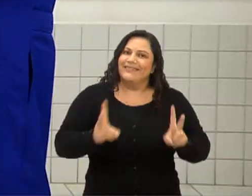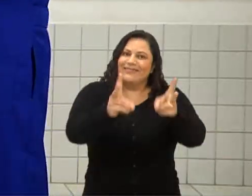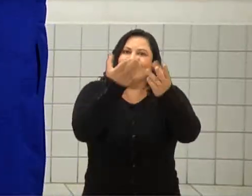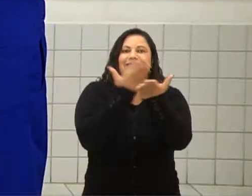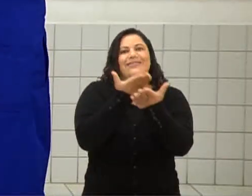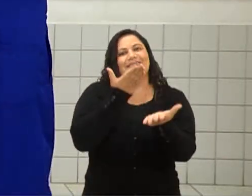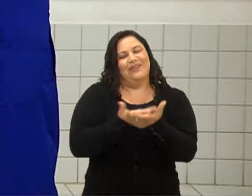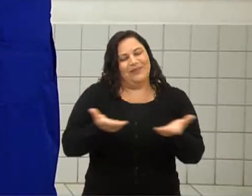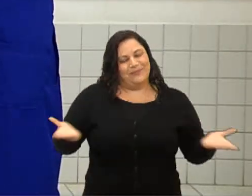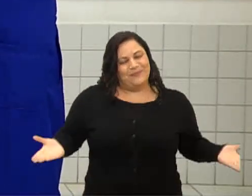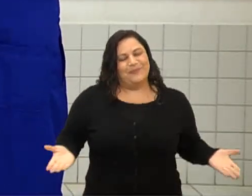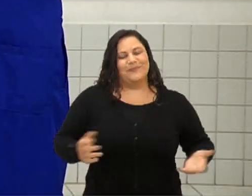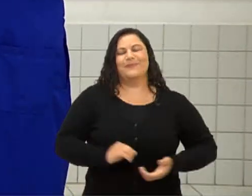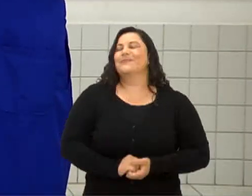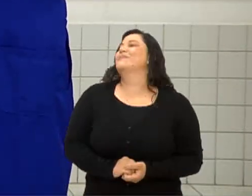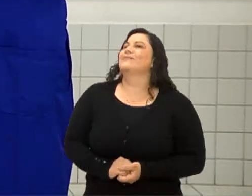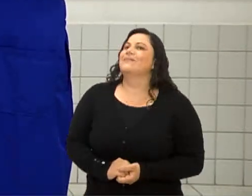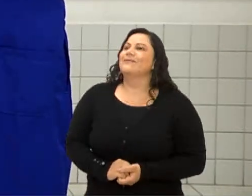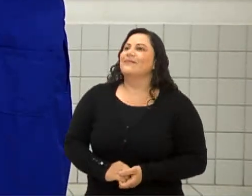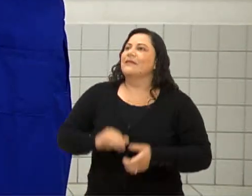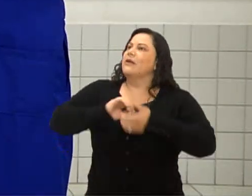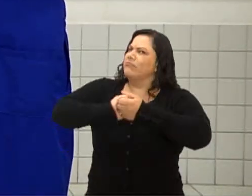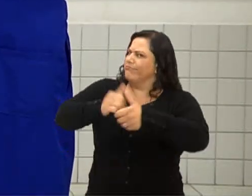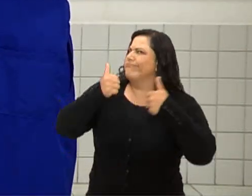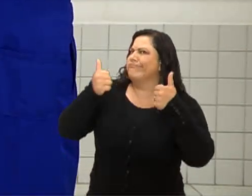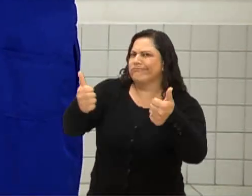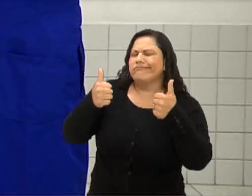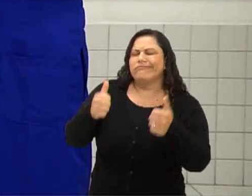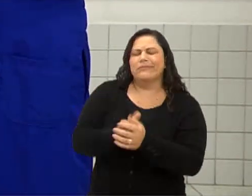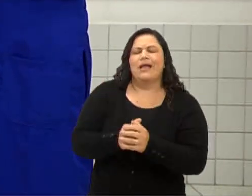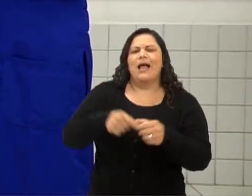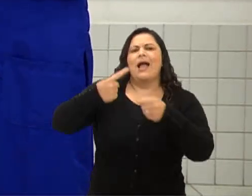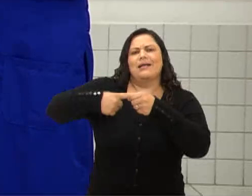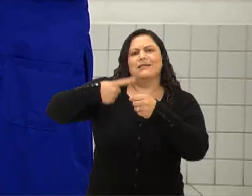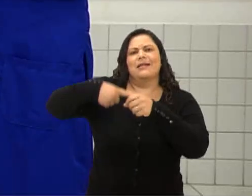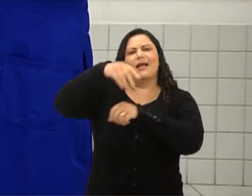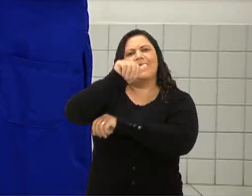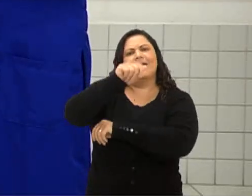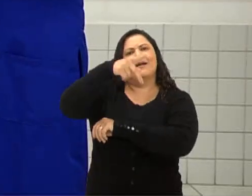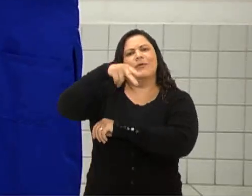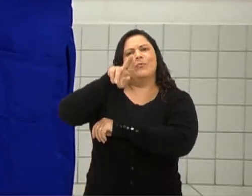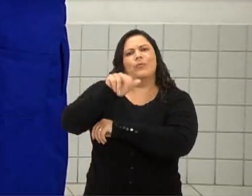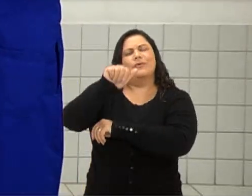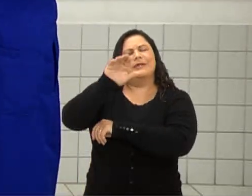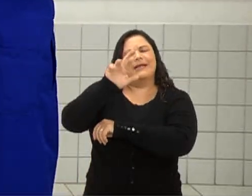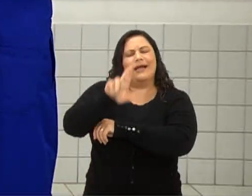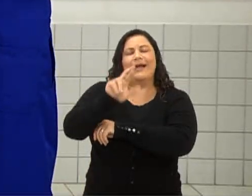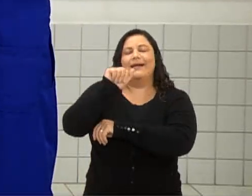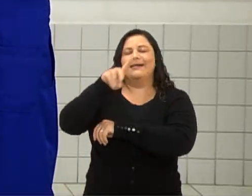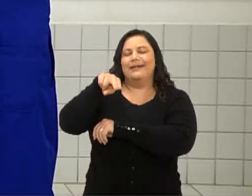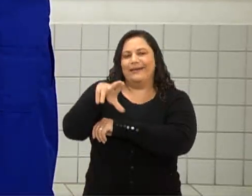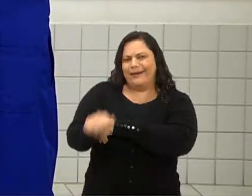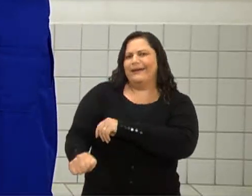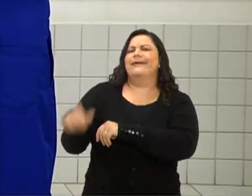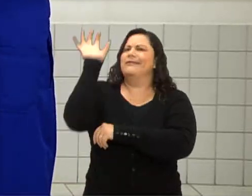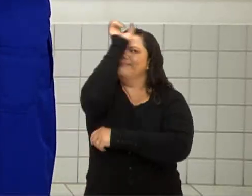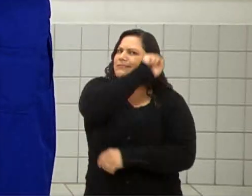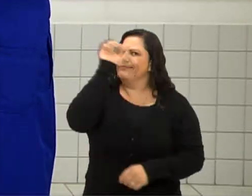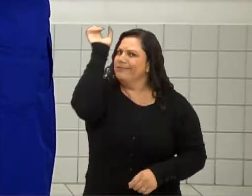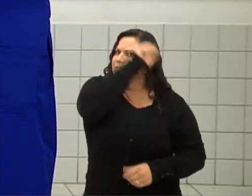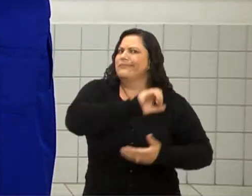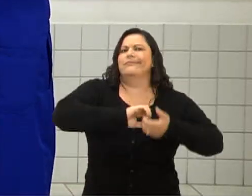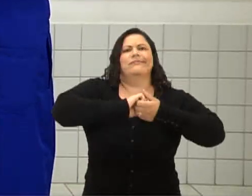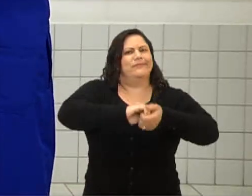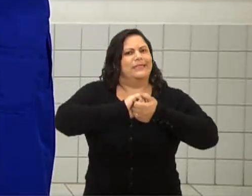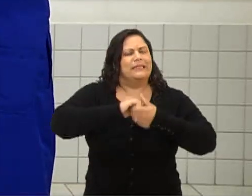aula? Que legal, pessoal. Um salve aí para o pessoal de Apucarana, então, né, que estão aí nos prestigiando, aprendendo, né? Estão de parabéns. Isso mostra o